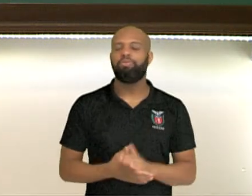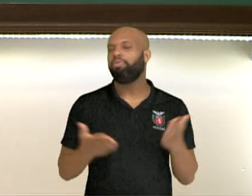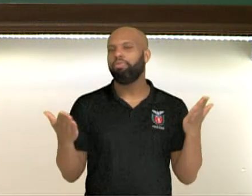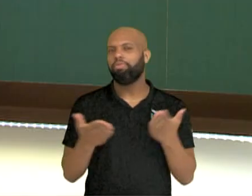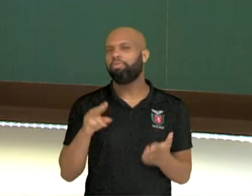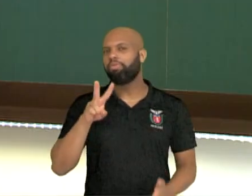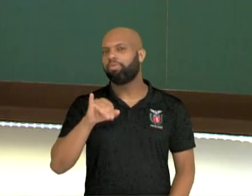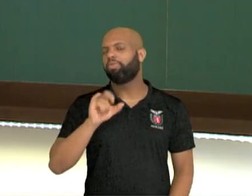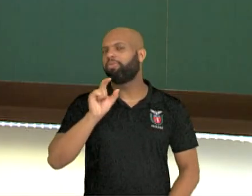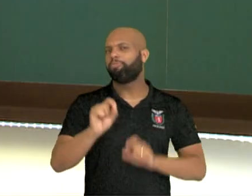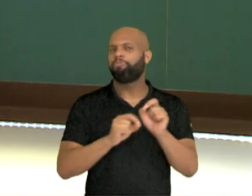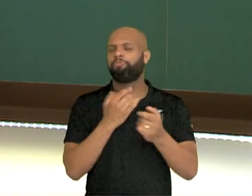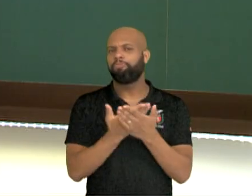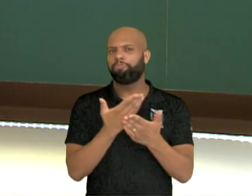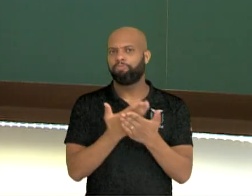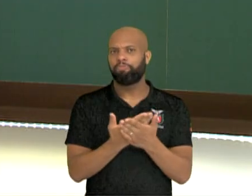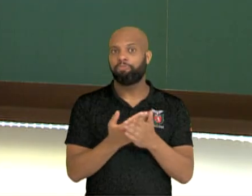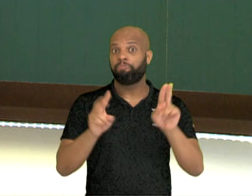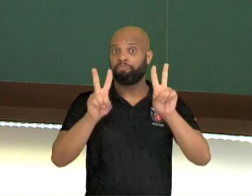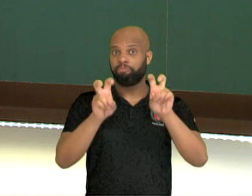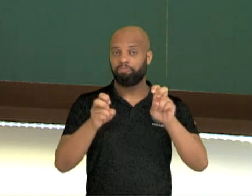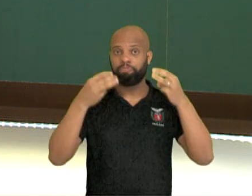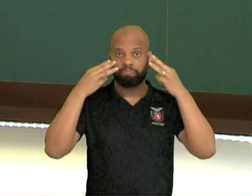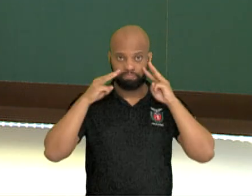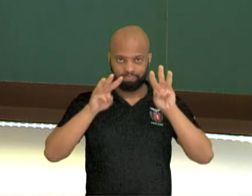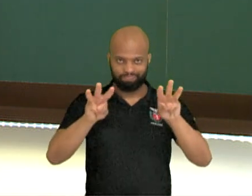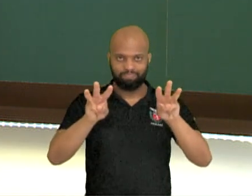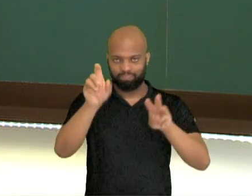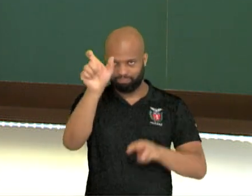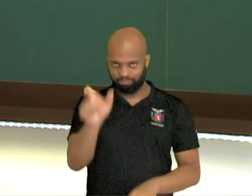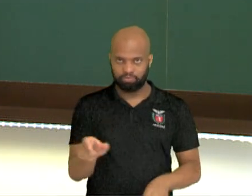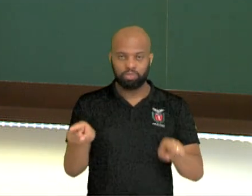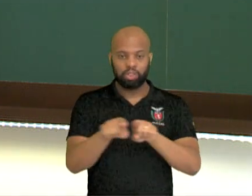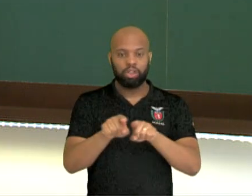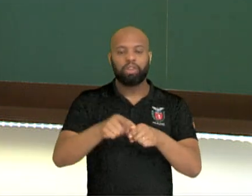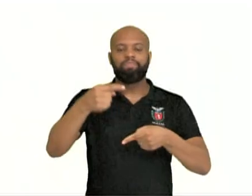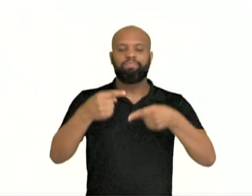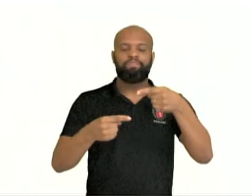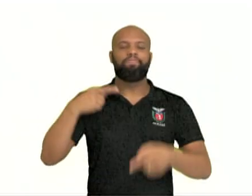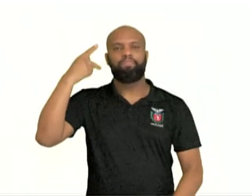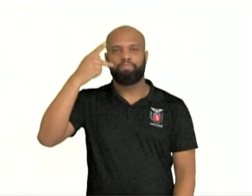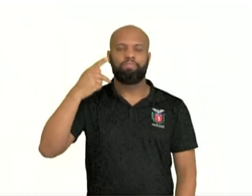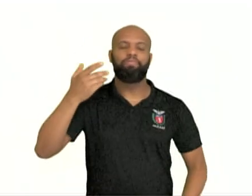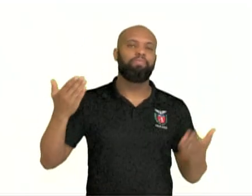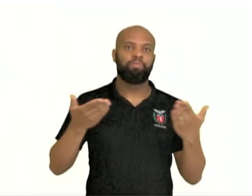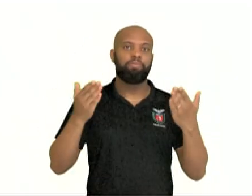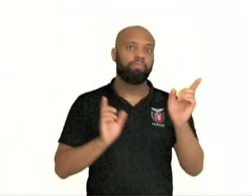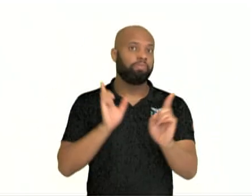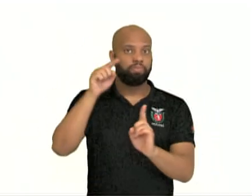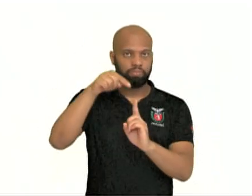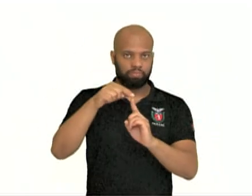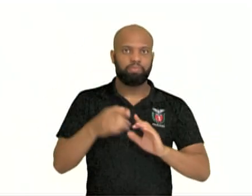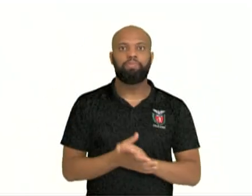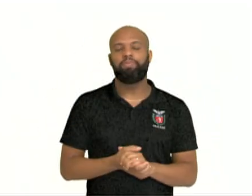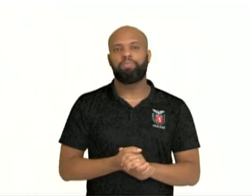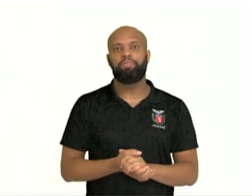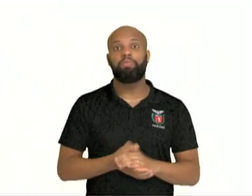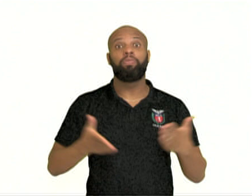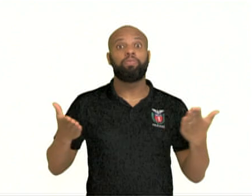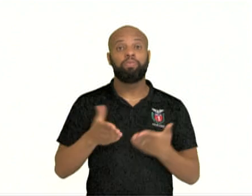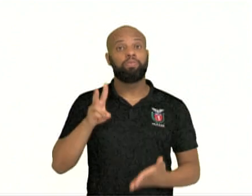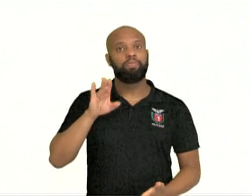vamos falar sobre o Maquiavel e a política. Vamos aos objetivos? O grande objetivo da aula de hoje